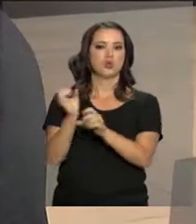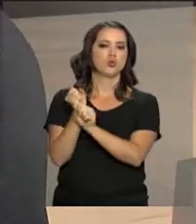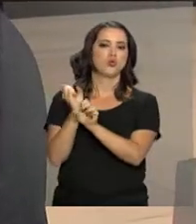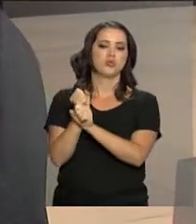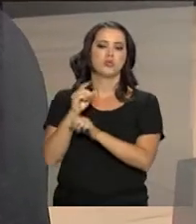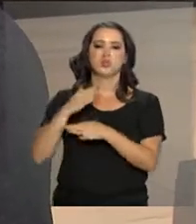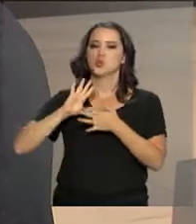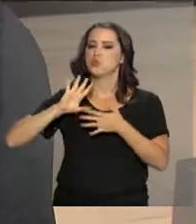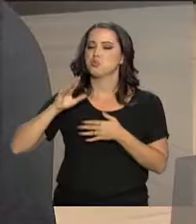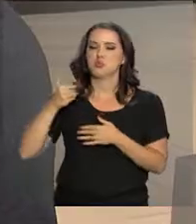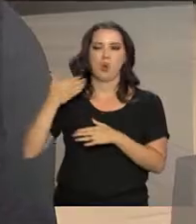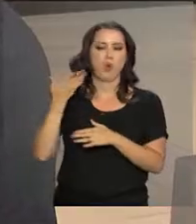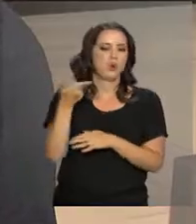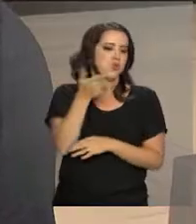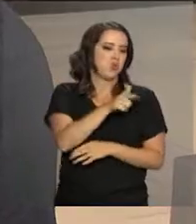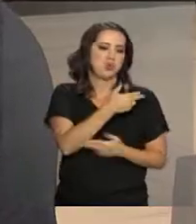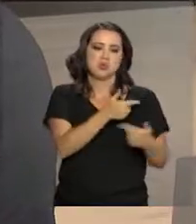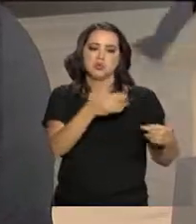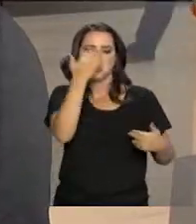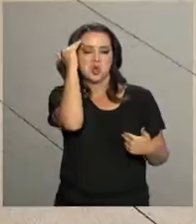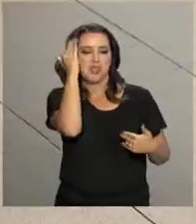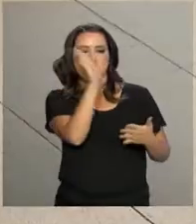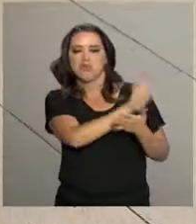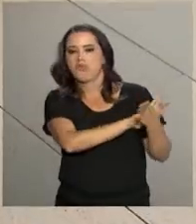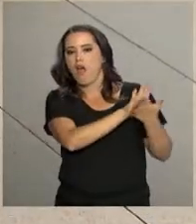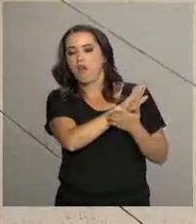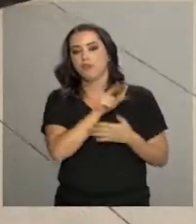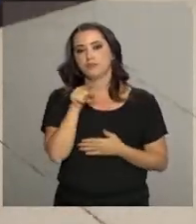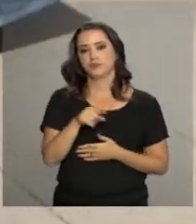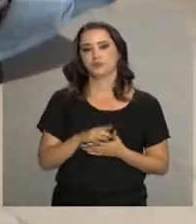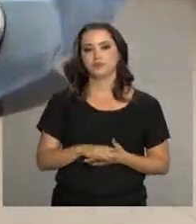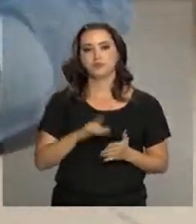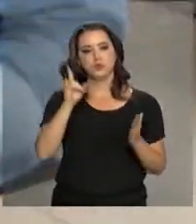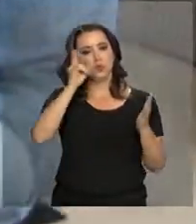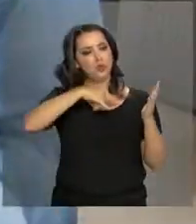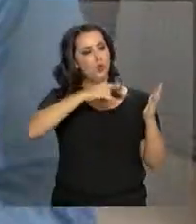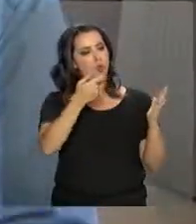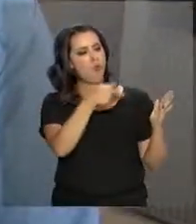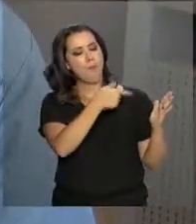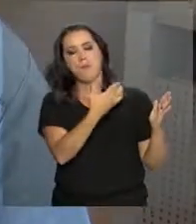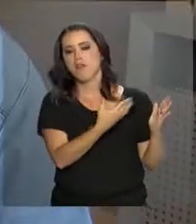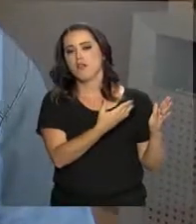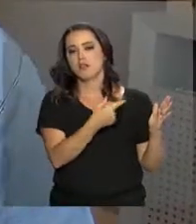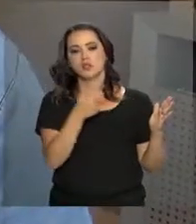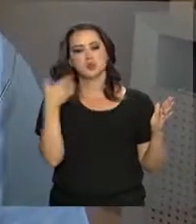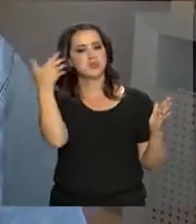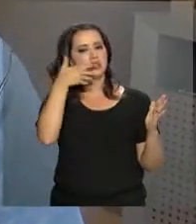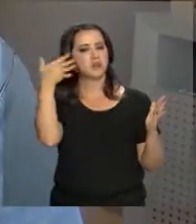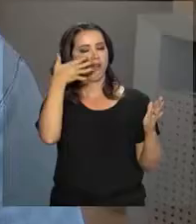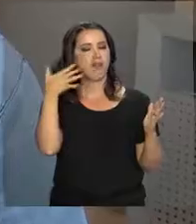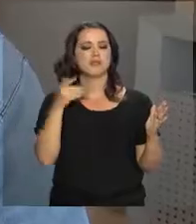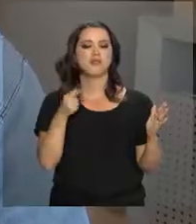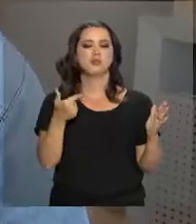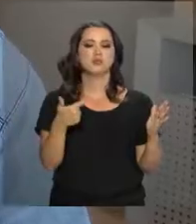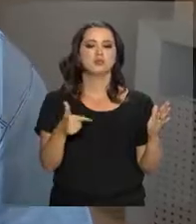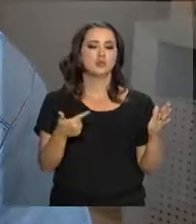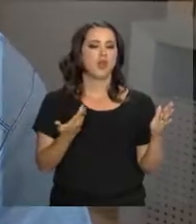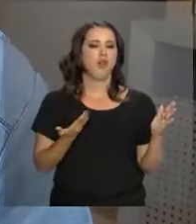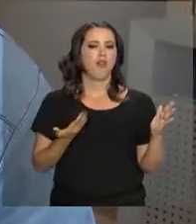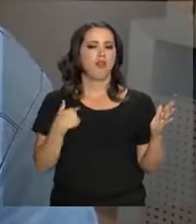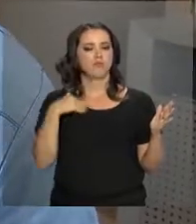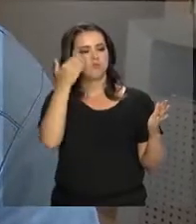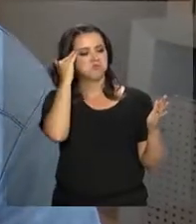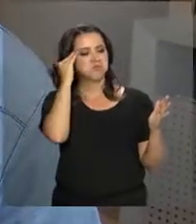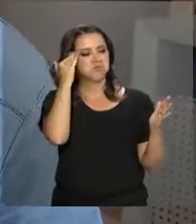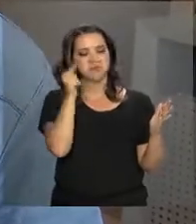R$ 1.841,19. O resto, não vou entender nada. A fatura, normalmente, ela não traz uma explicação plausível para